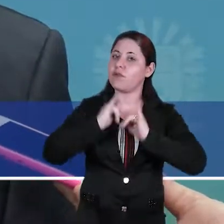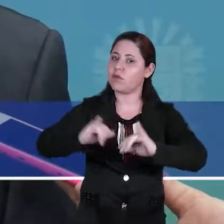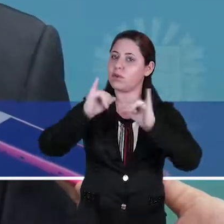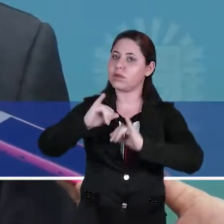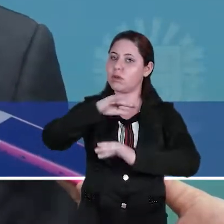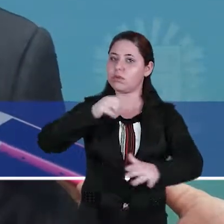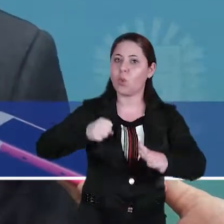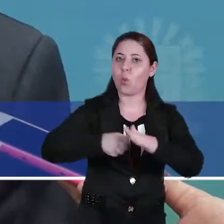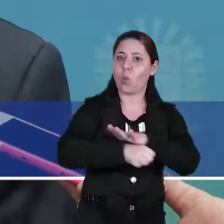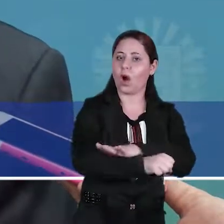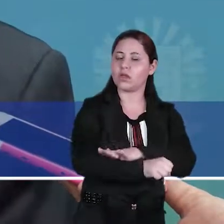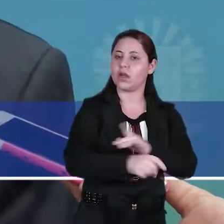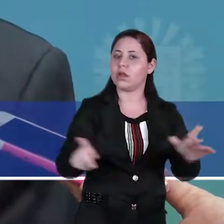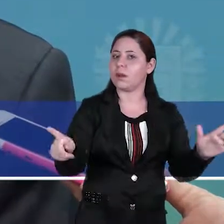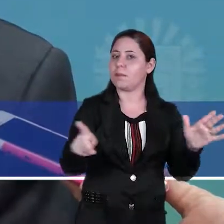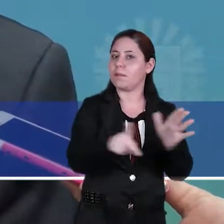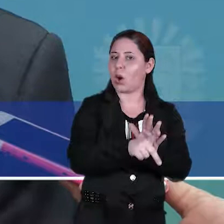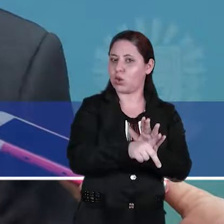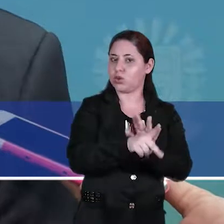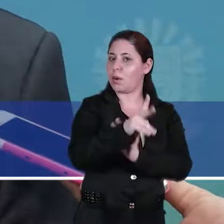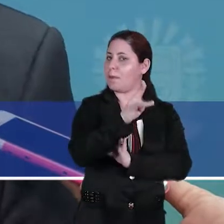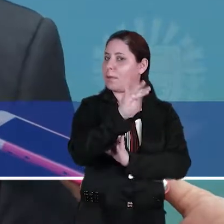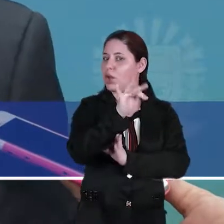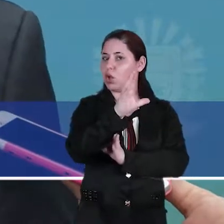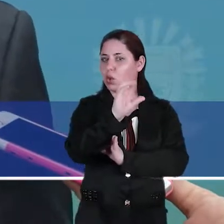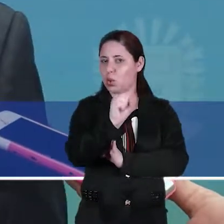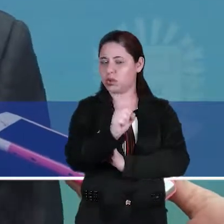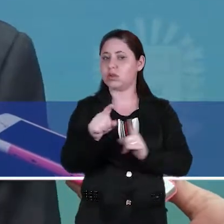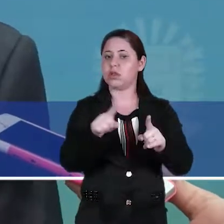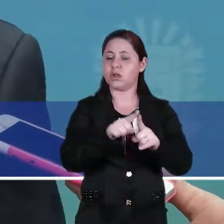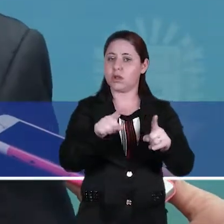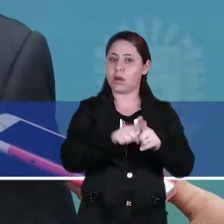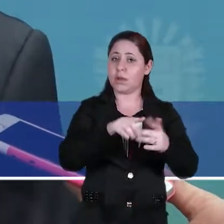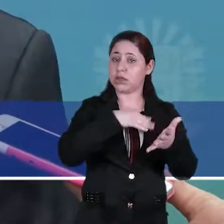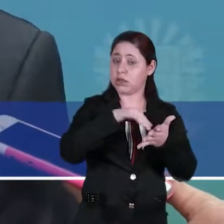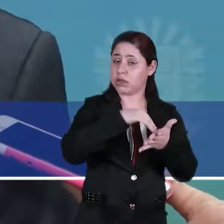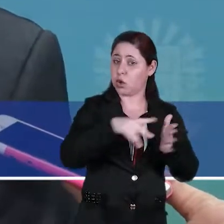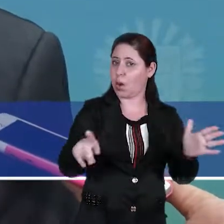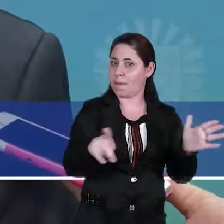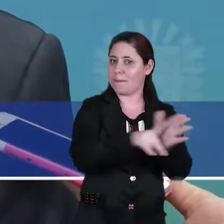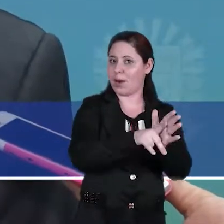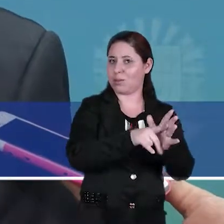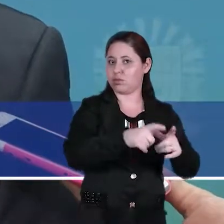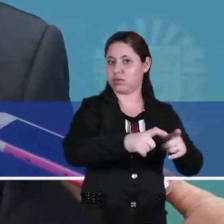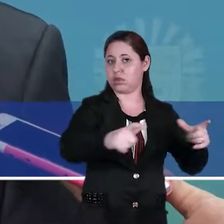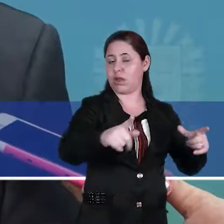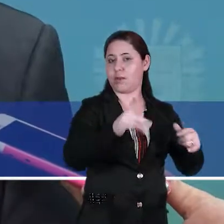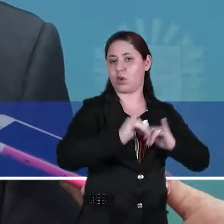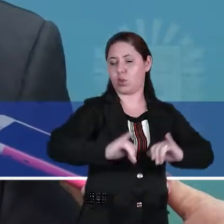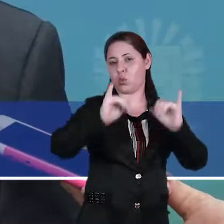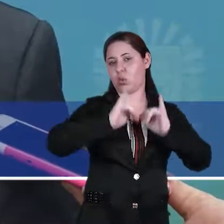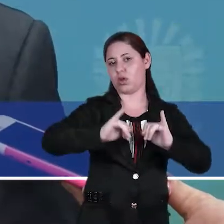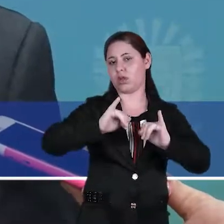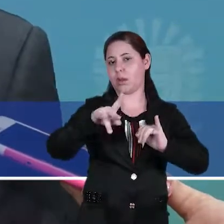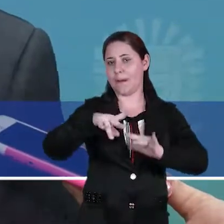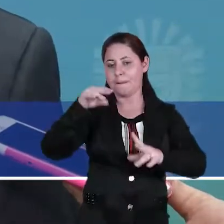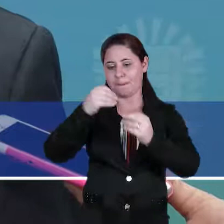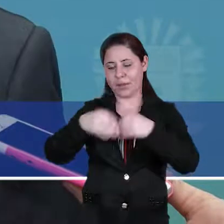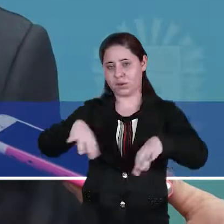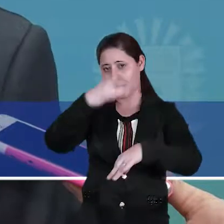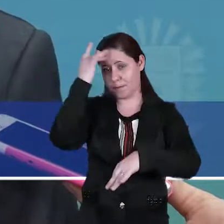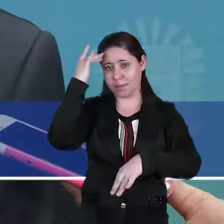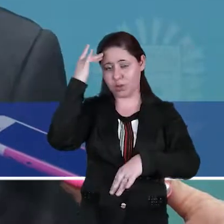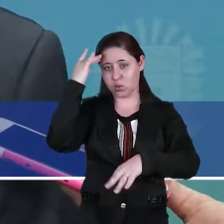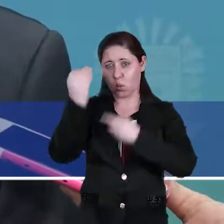informações agora ficarão depositadas em birôs e até mesmo em escritórios de grande porte, para que esses dados não vazem e não